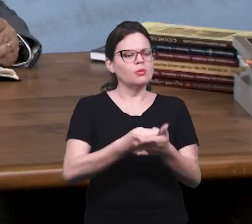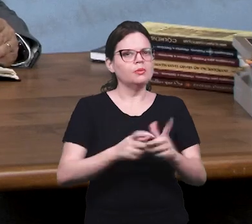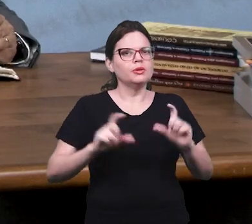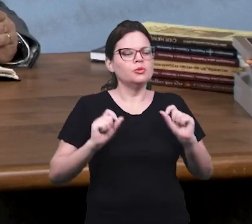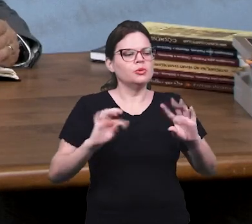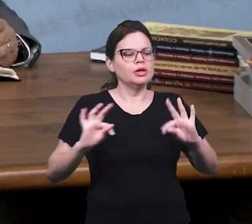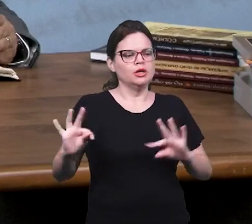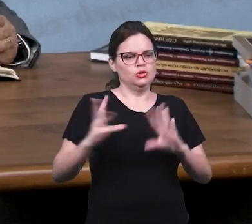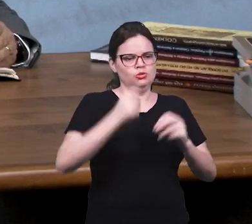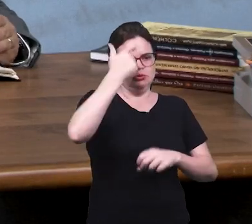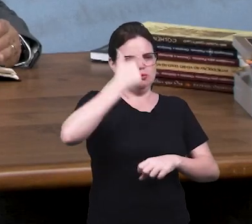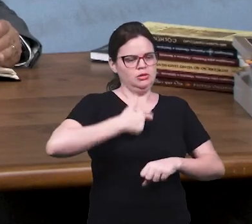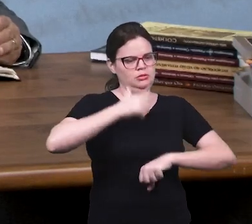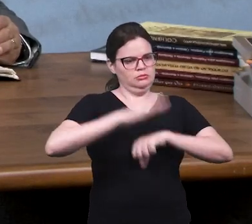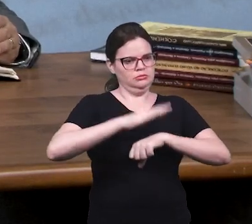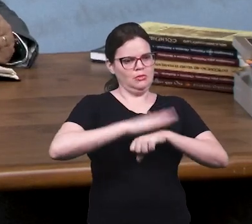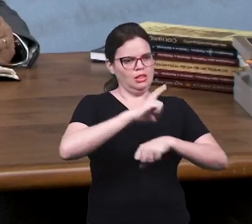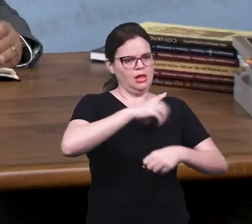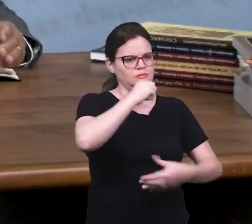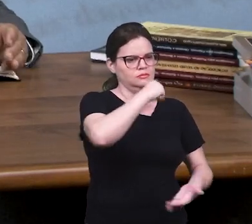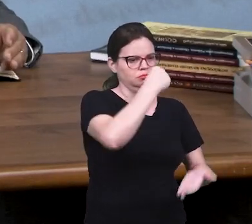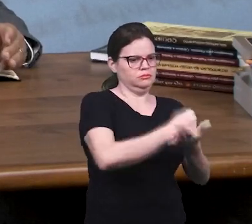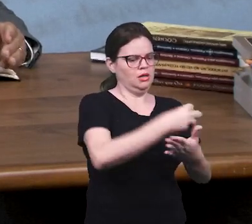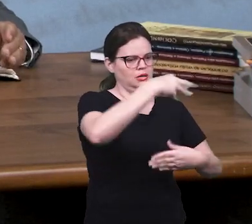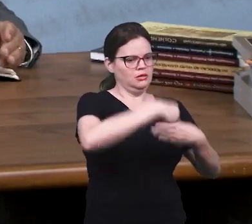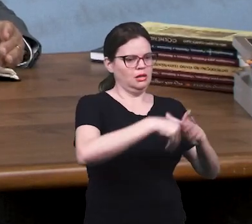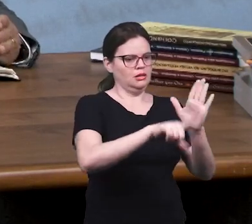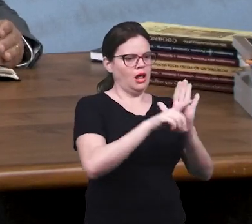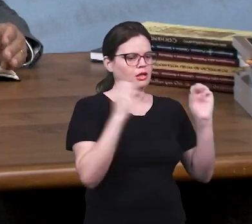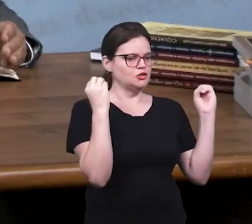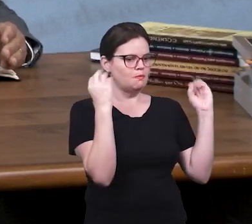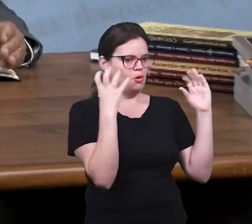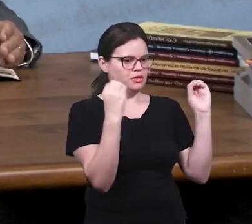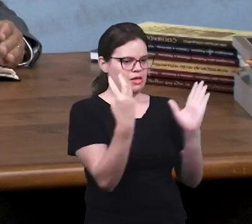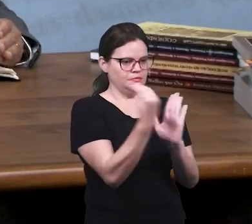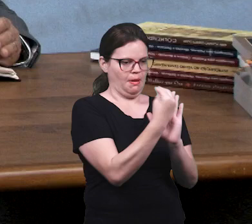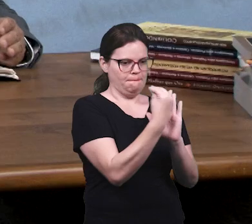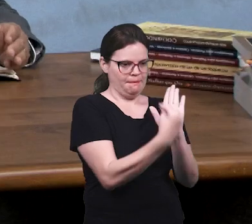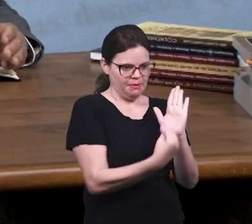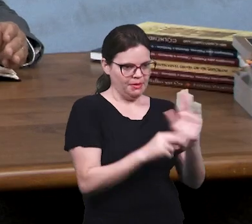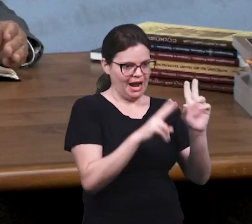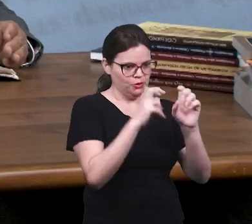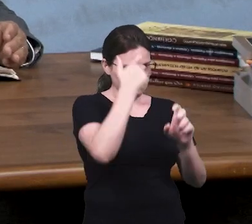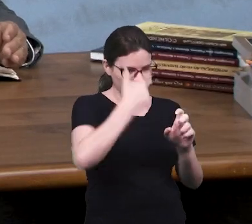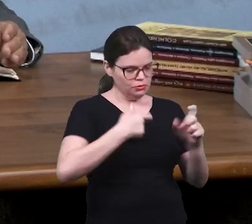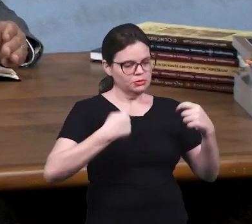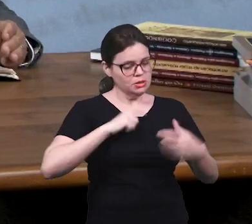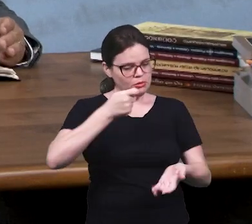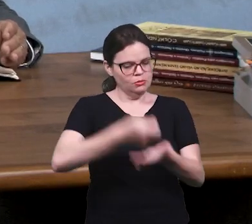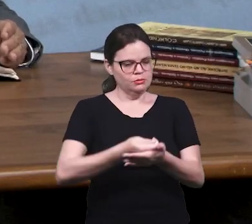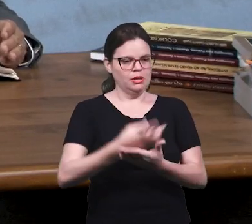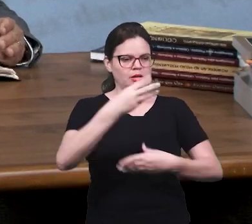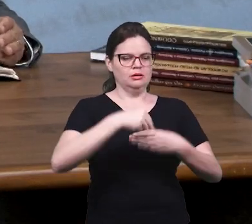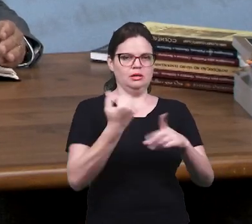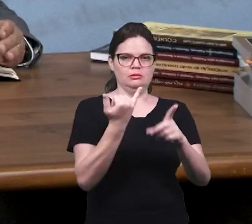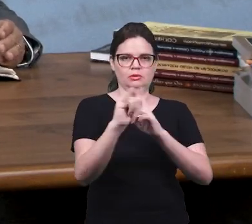tudo o que de mim estava escrito na lei de Moisés e nos profetas e nos salmos.